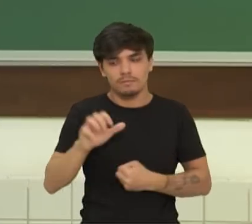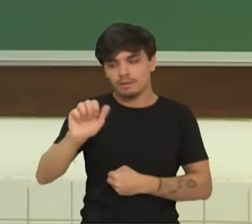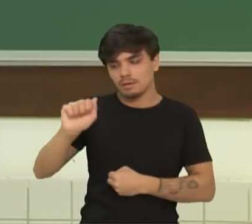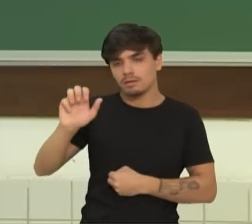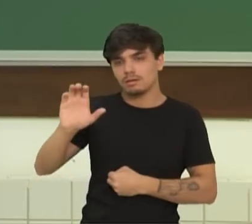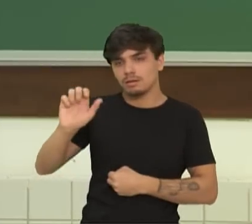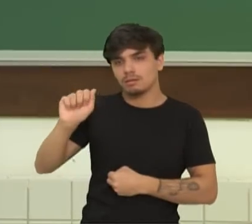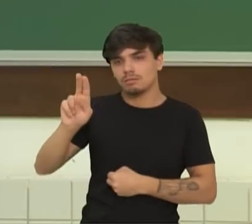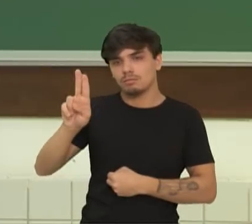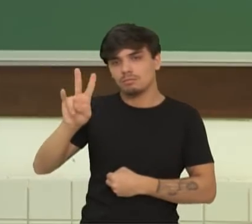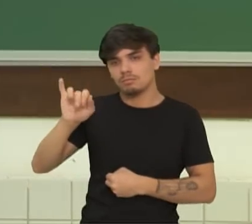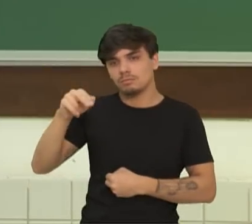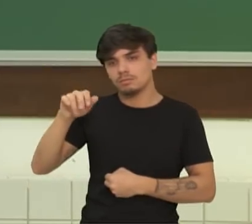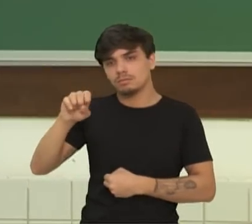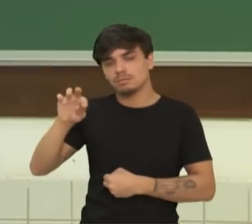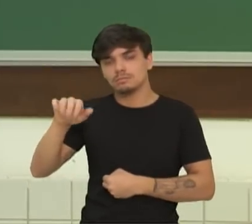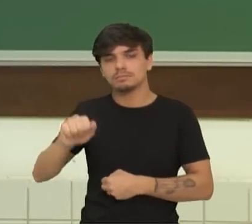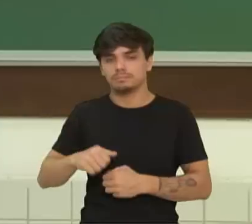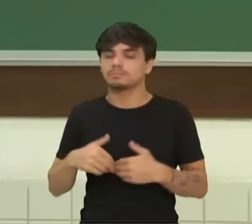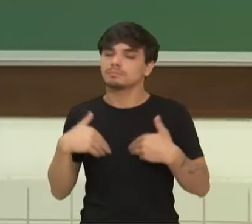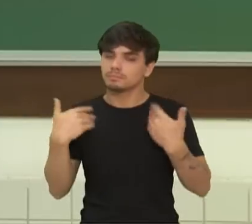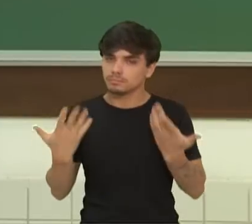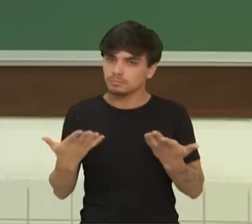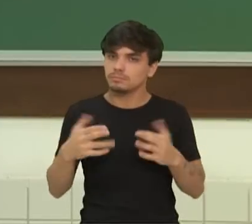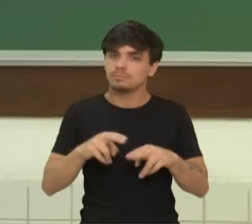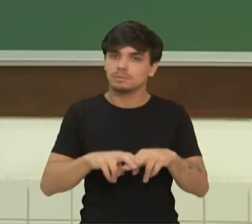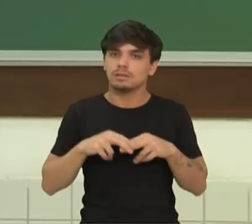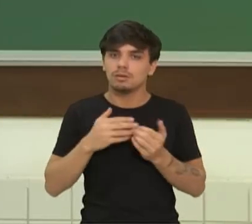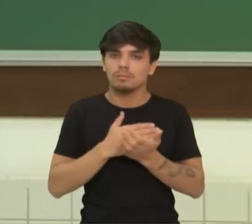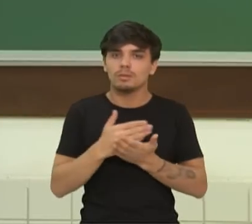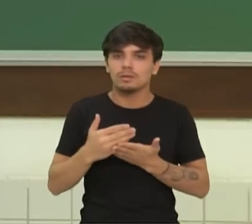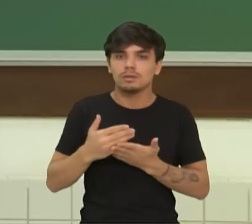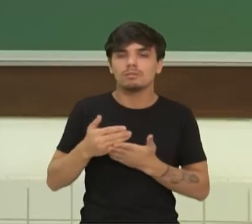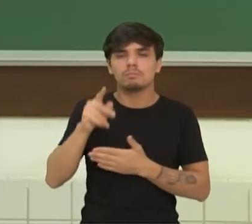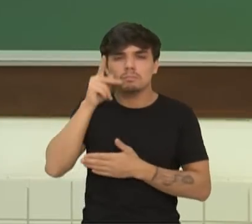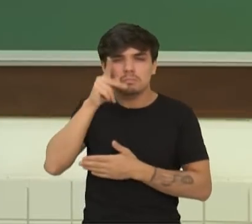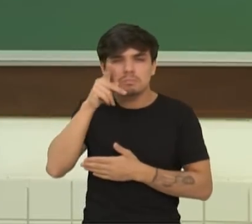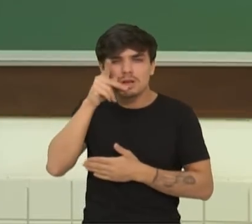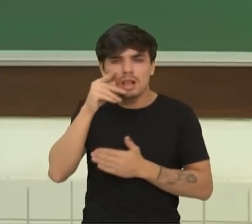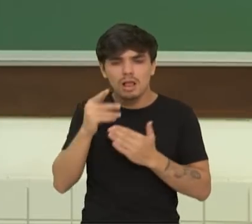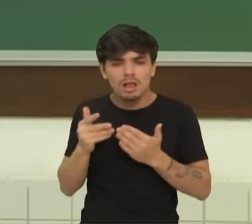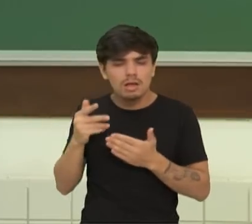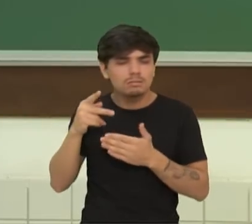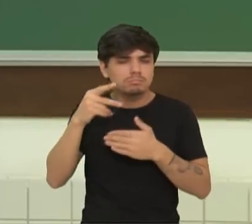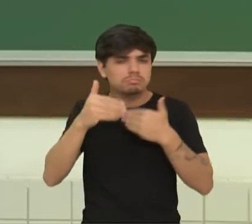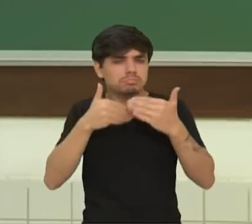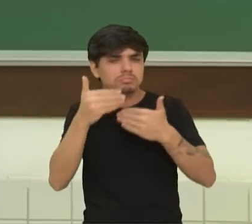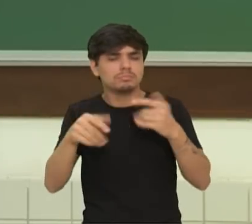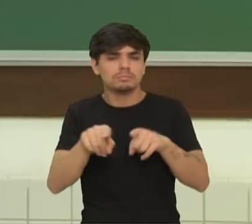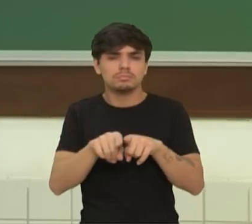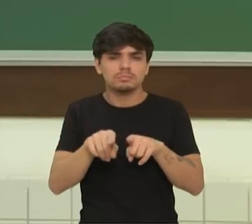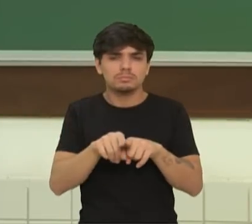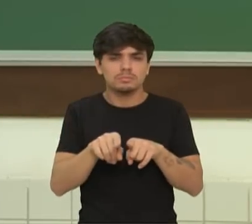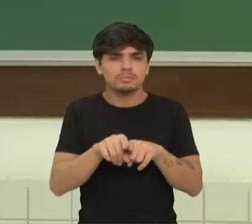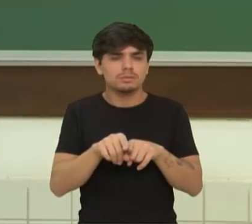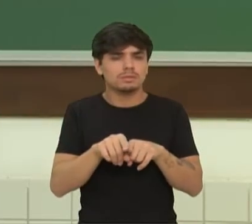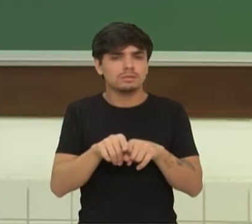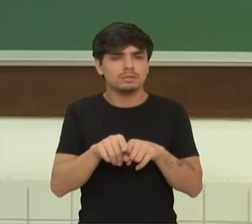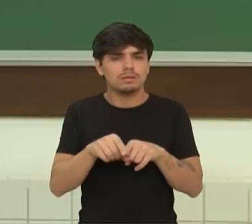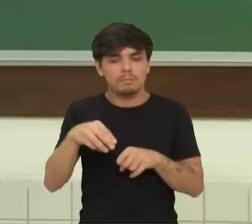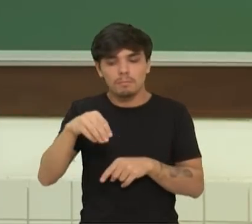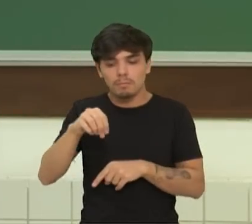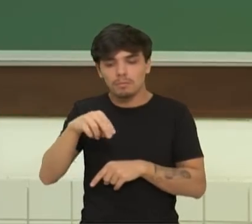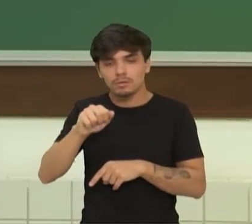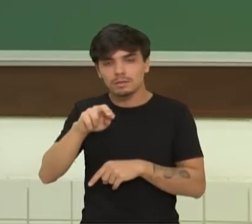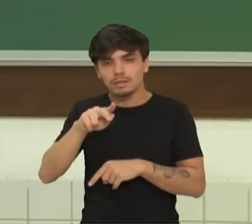guerra religiosa. Claro que daí já veio o viés político, porque essa monarquia desse